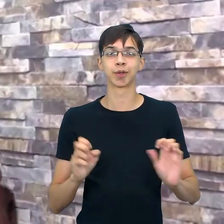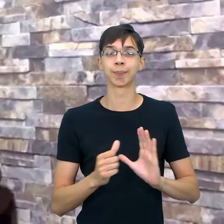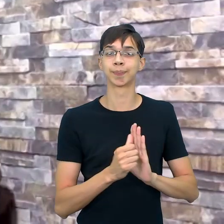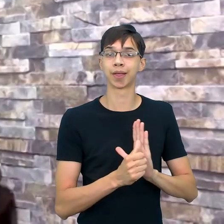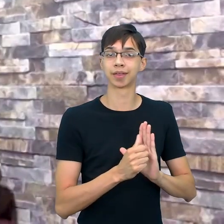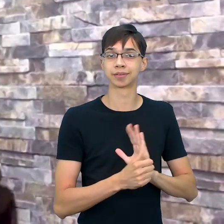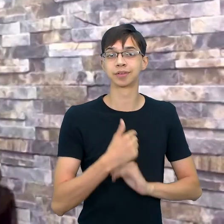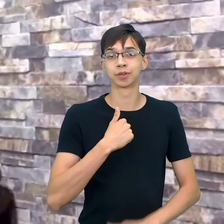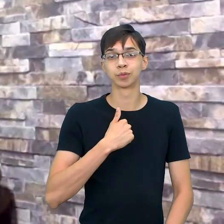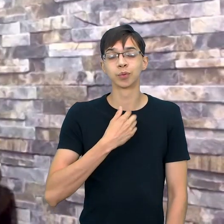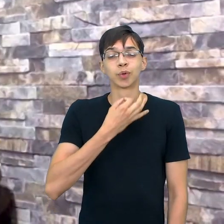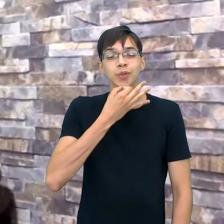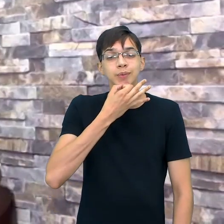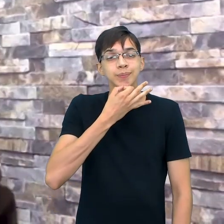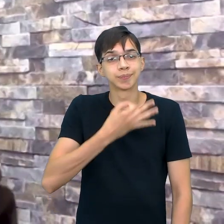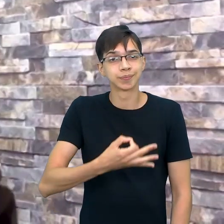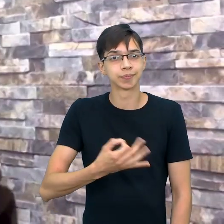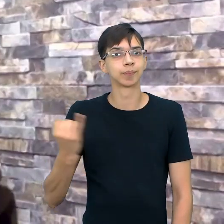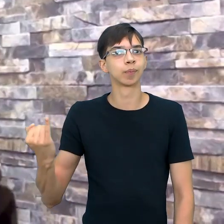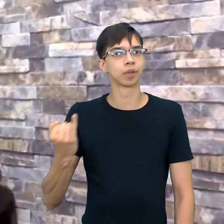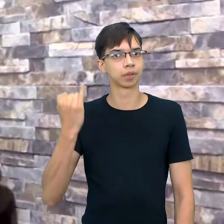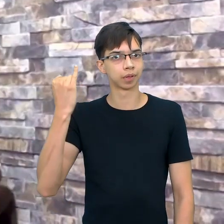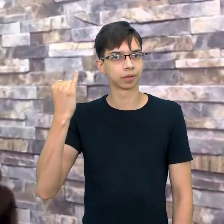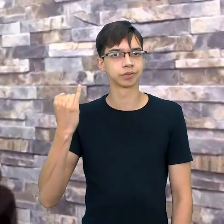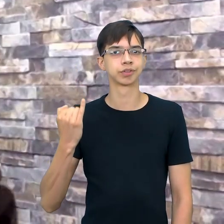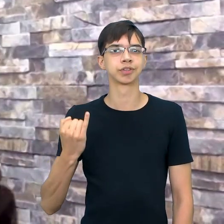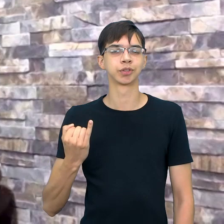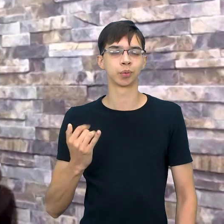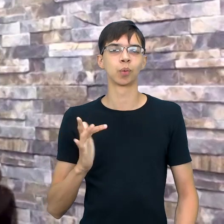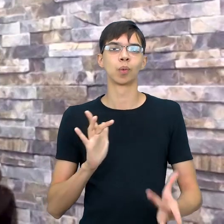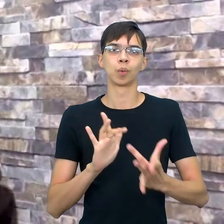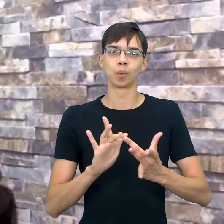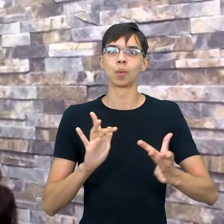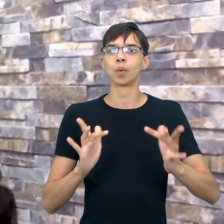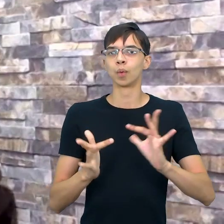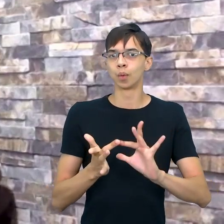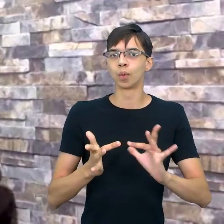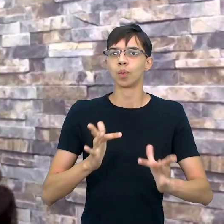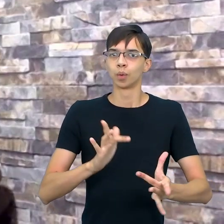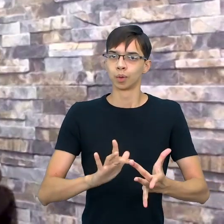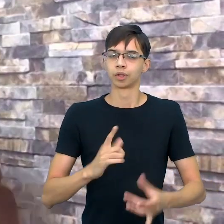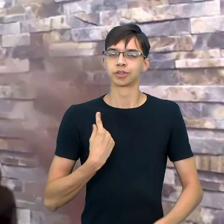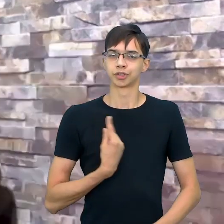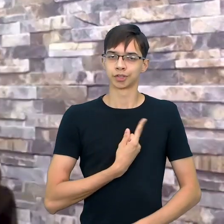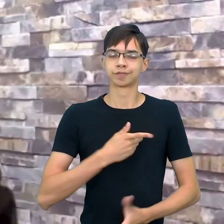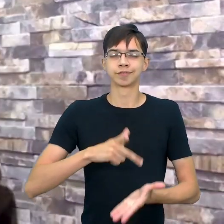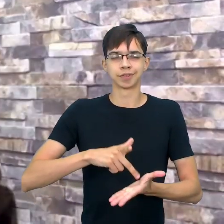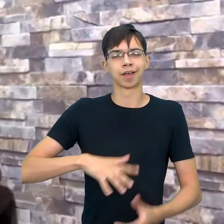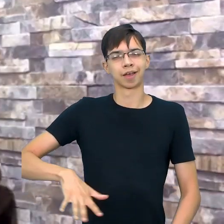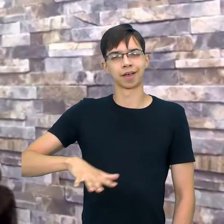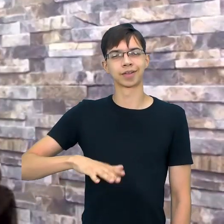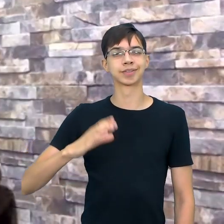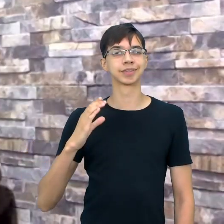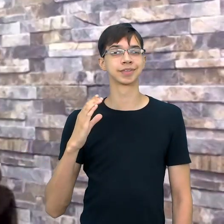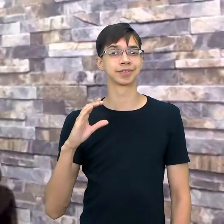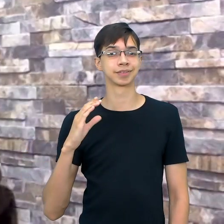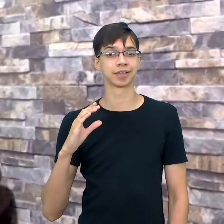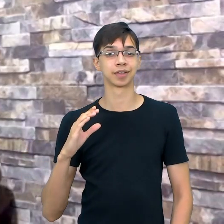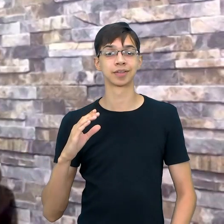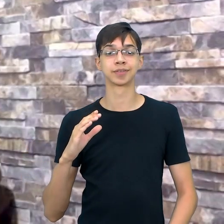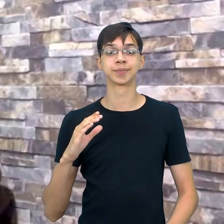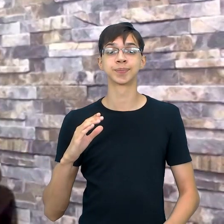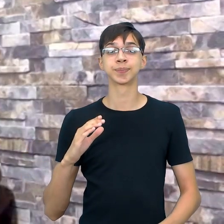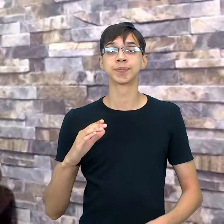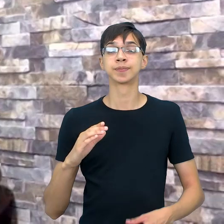eu acho, de fato, muito importante. É uma maneira da gente estar em contato, né? Nós, da área de ciência da natureza, assim como as demais áreas também,